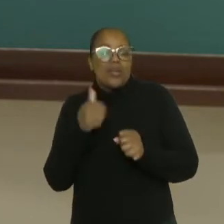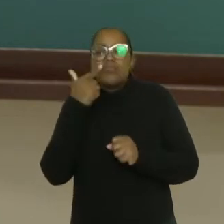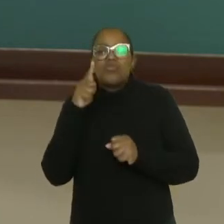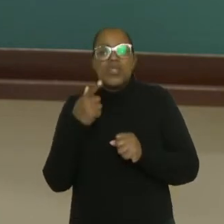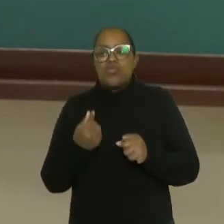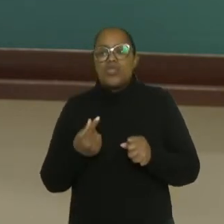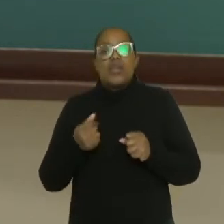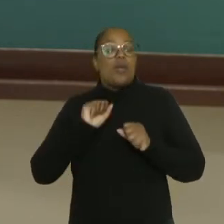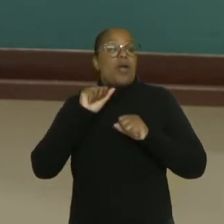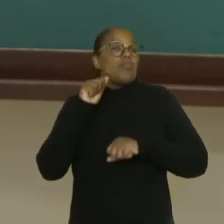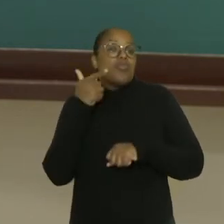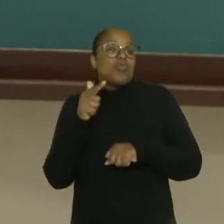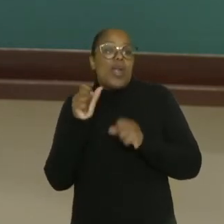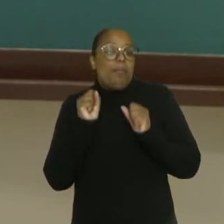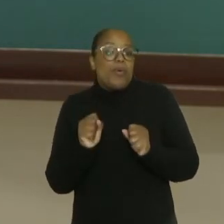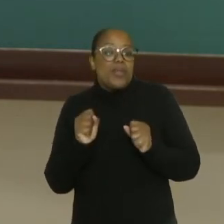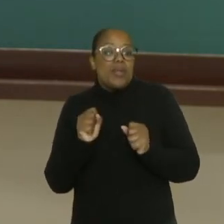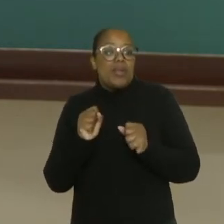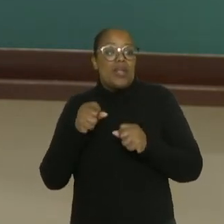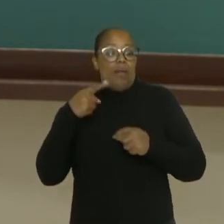poder político.